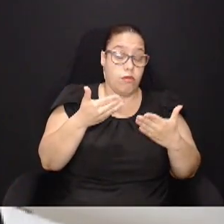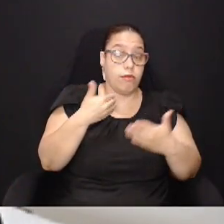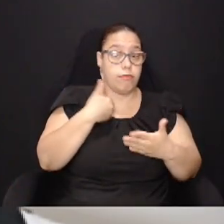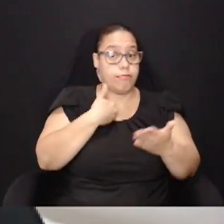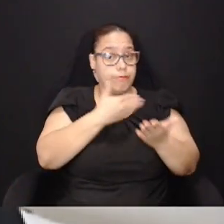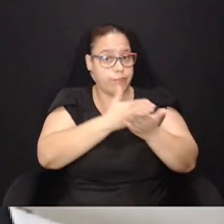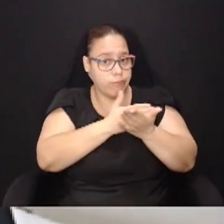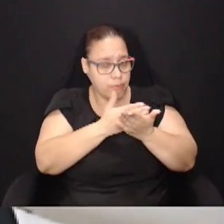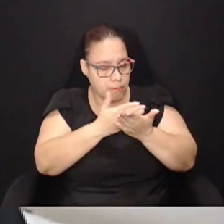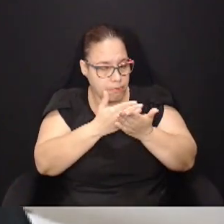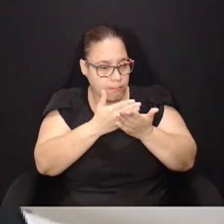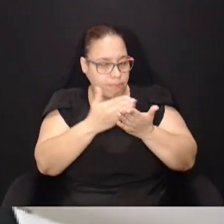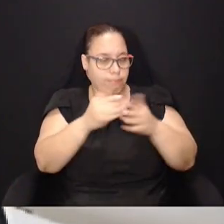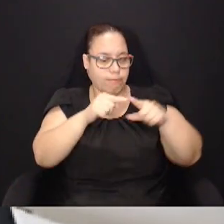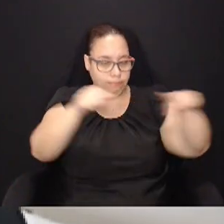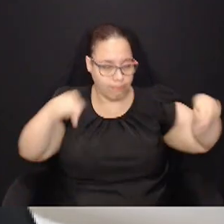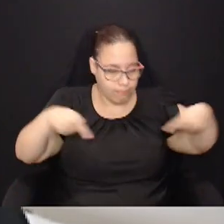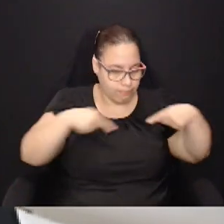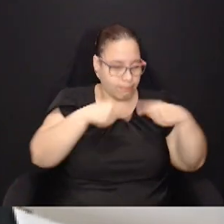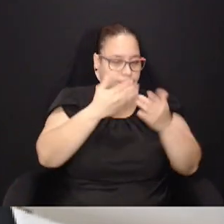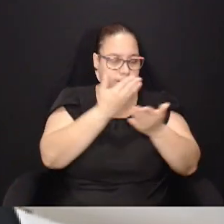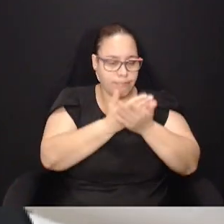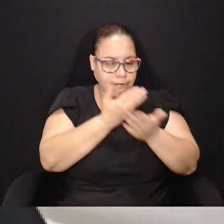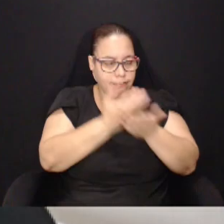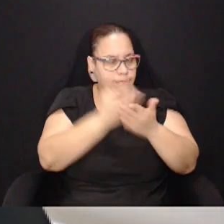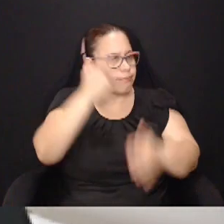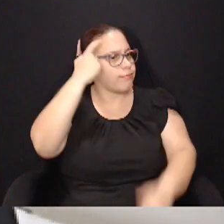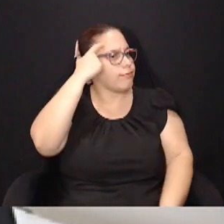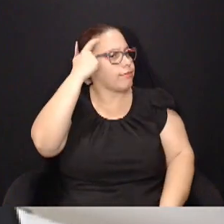isso para a sala de aula, eu pensei nos meus filhos.